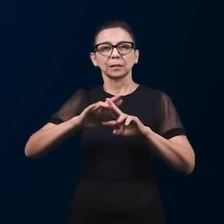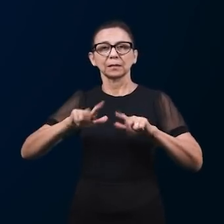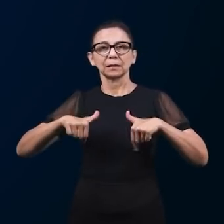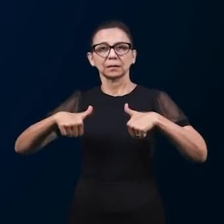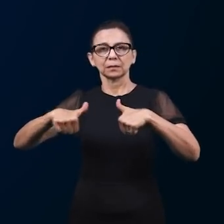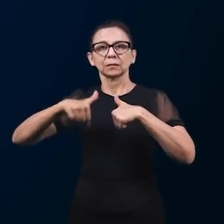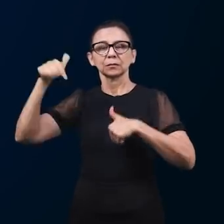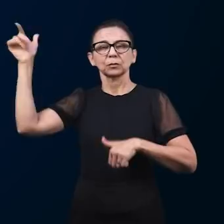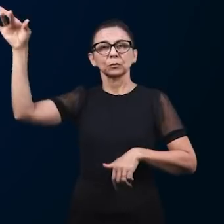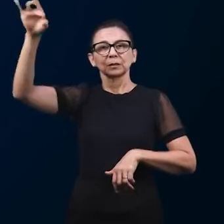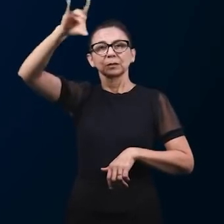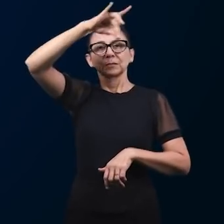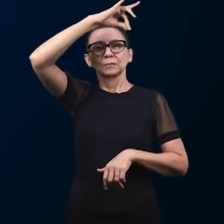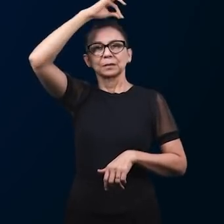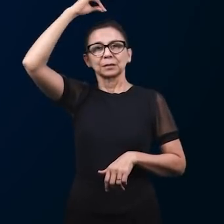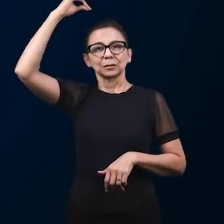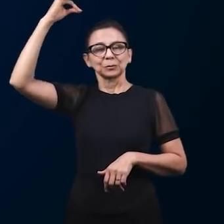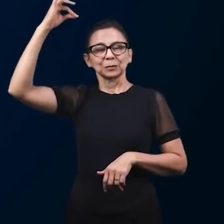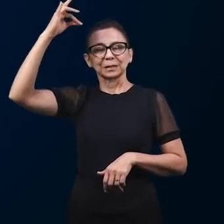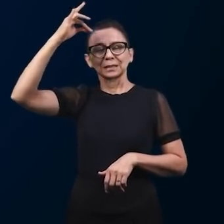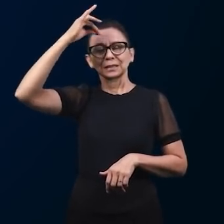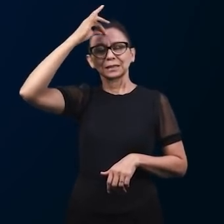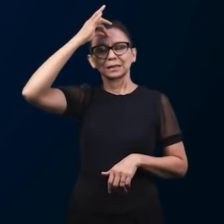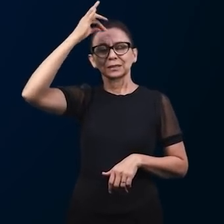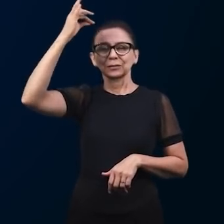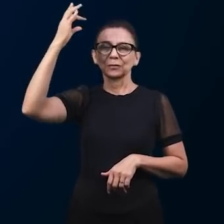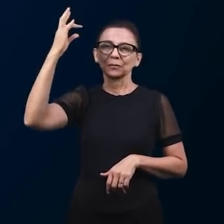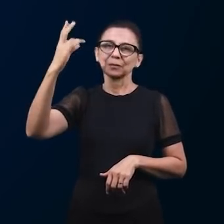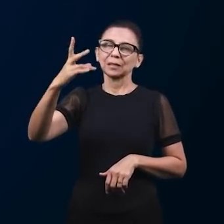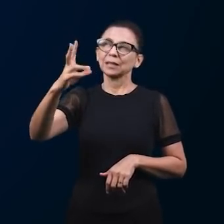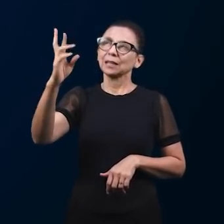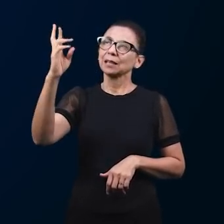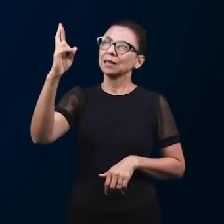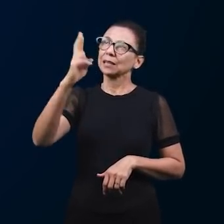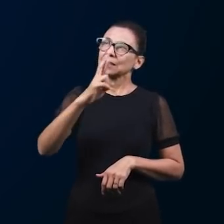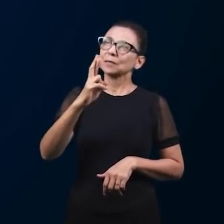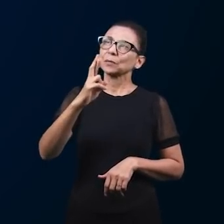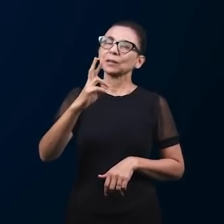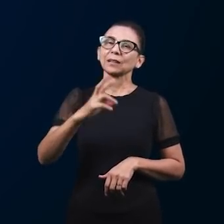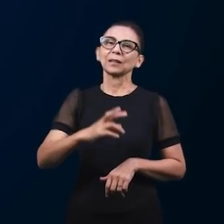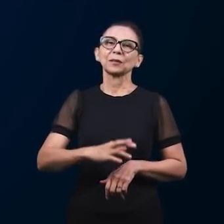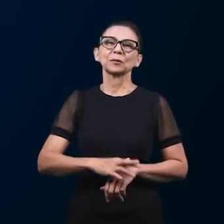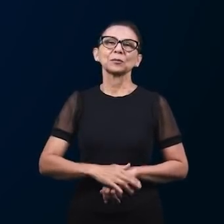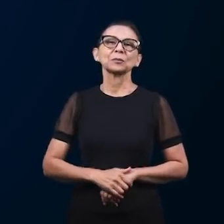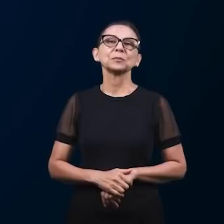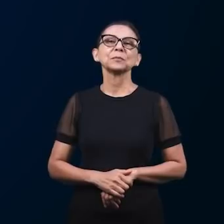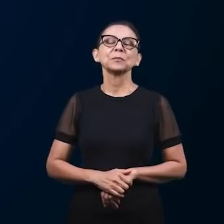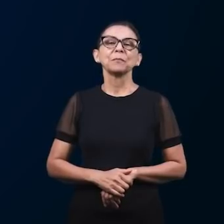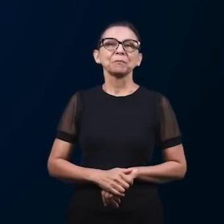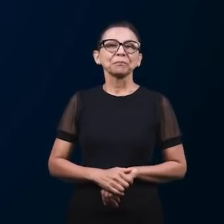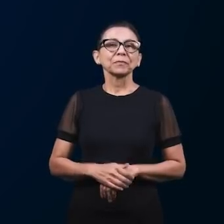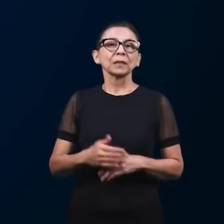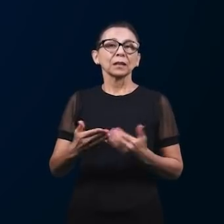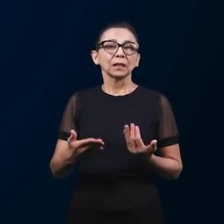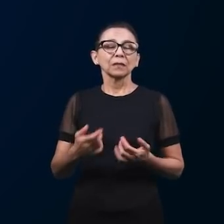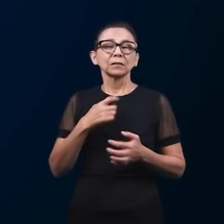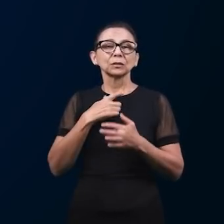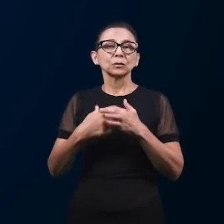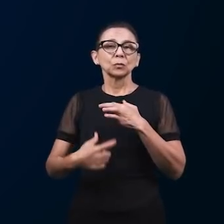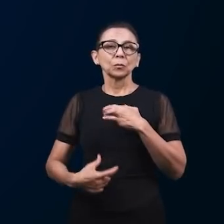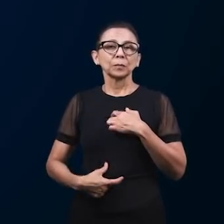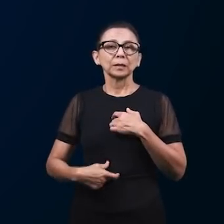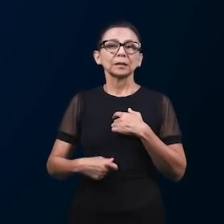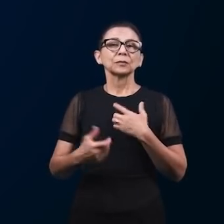ao coração, pôde tomar a sua decisão com base nessa resposta, o Senhor o abençoou e